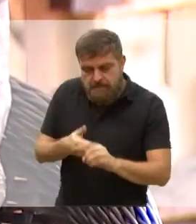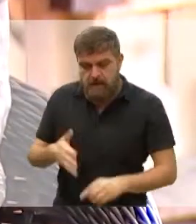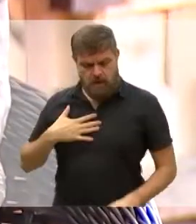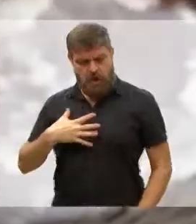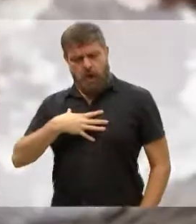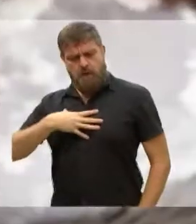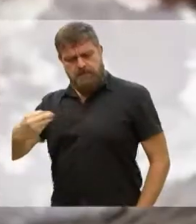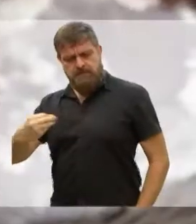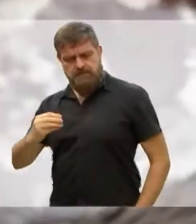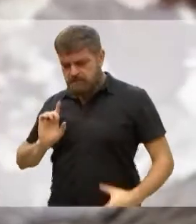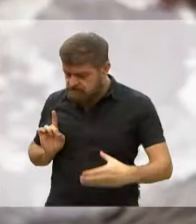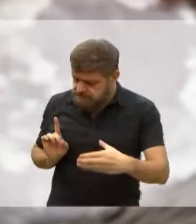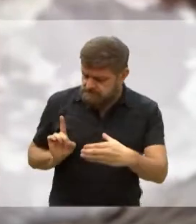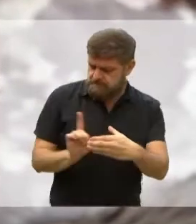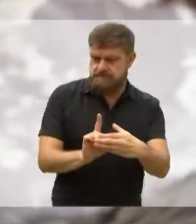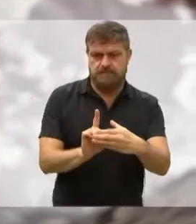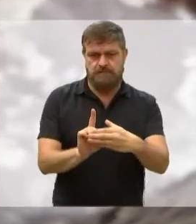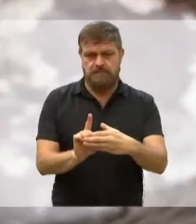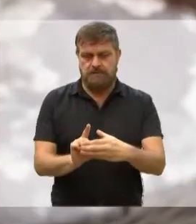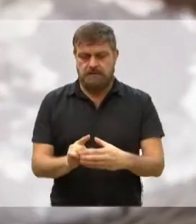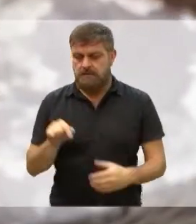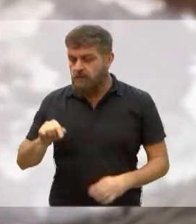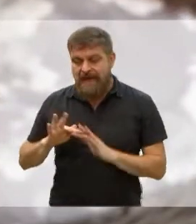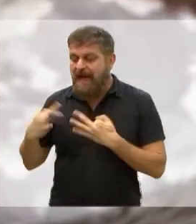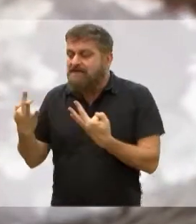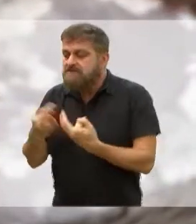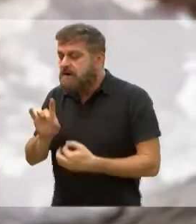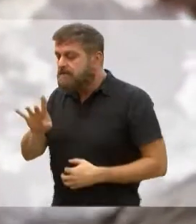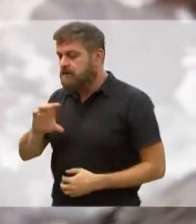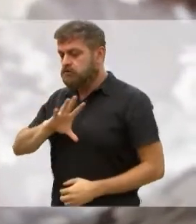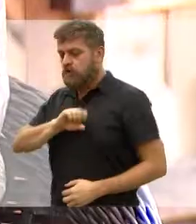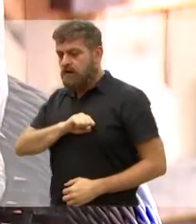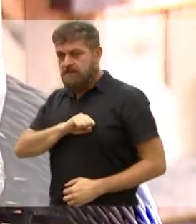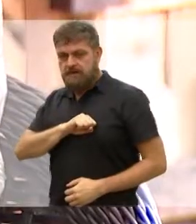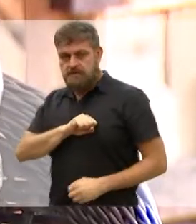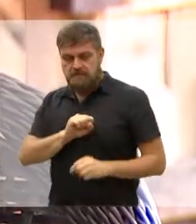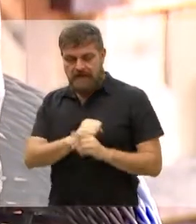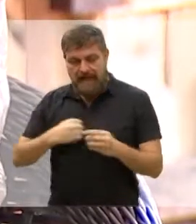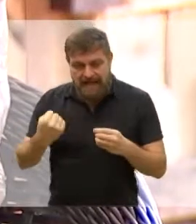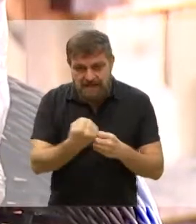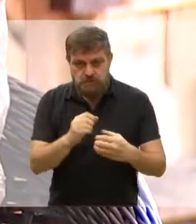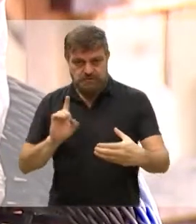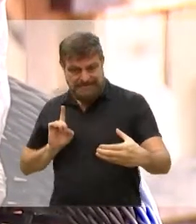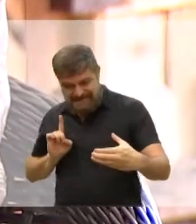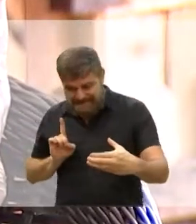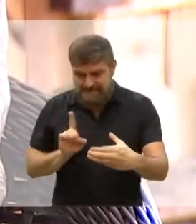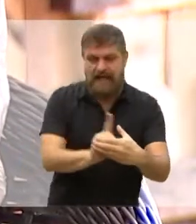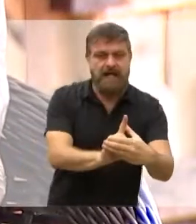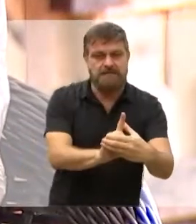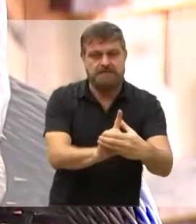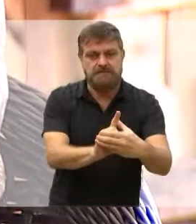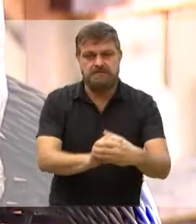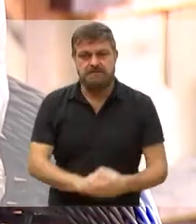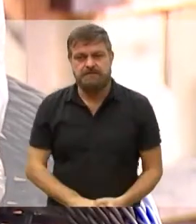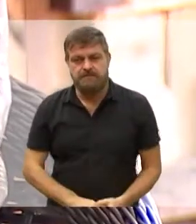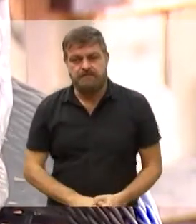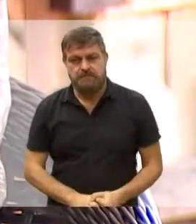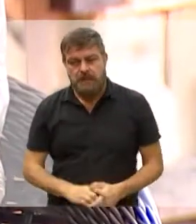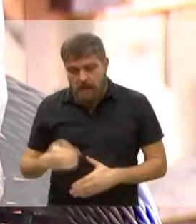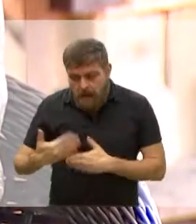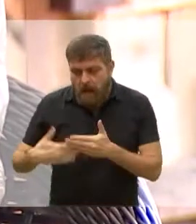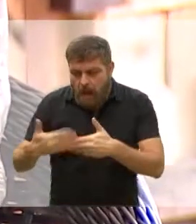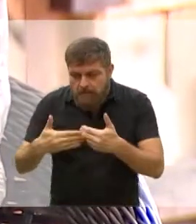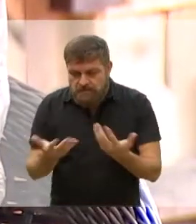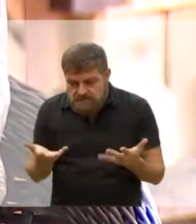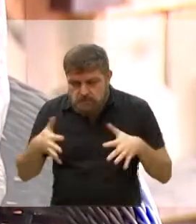esse filho sinta-se não só amado pela família, mas até aceito pela sociedade. Sim. Então esse é o